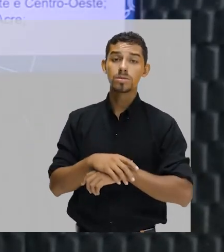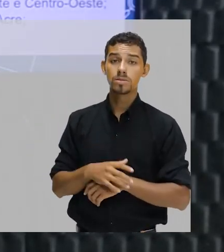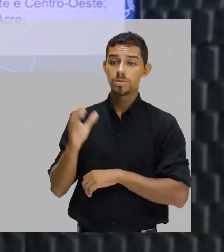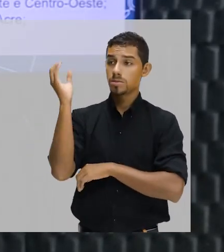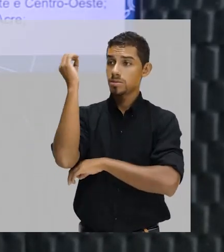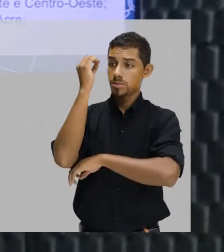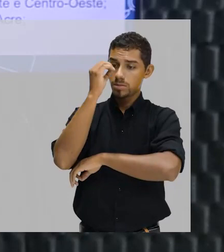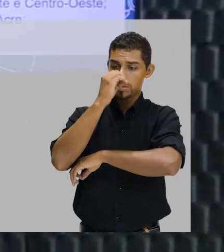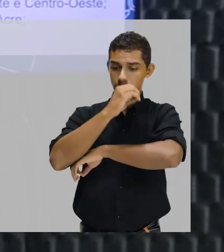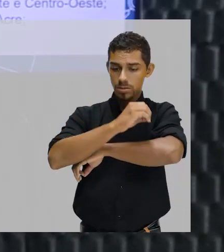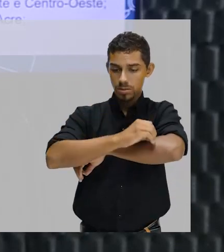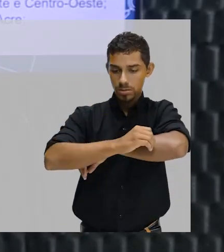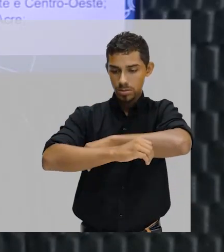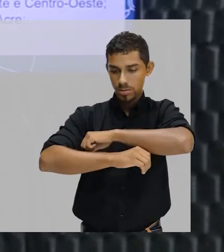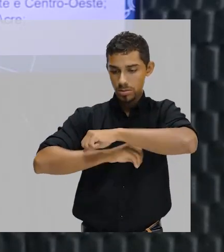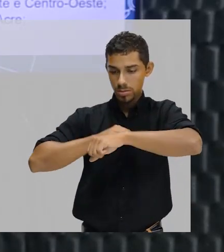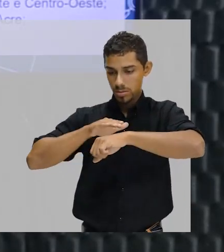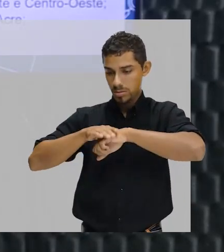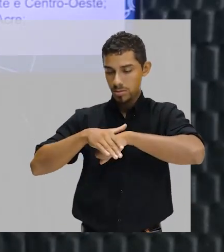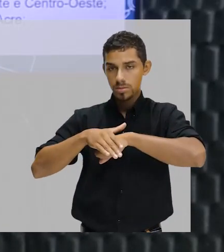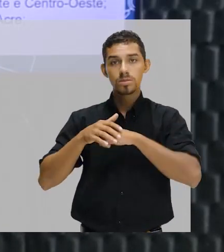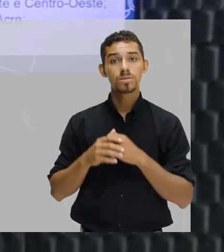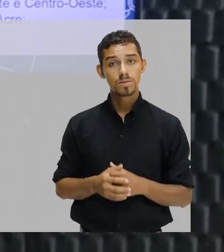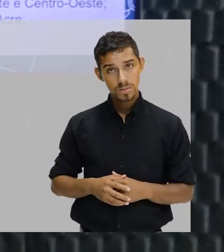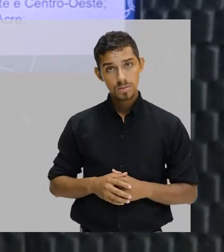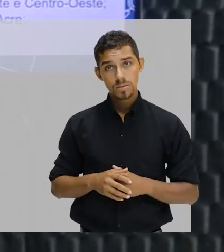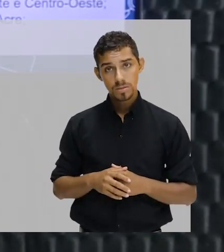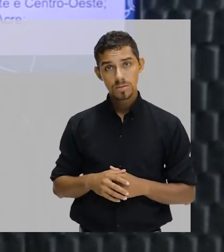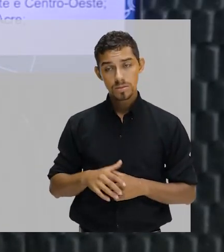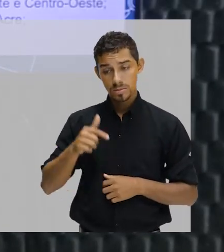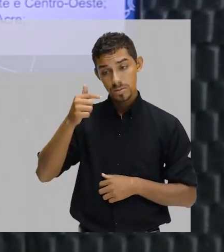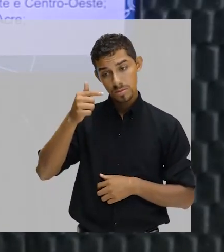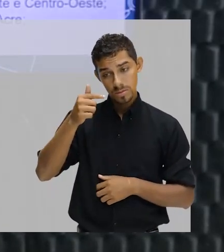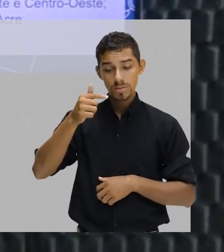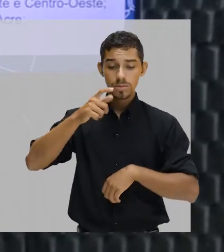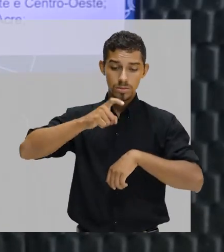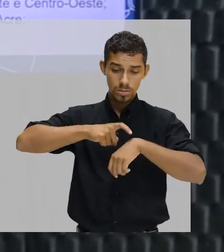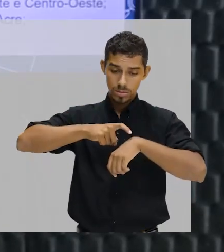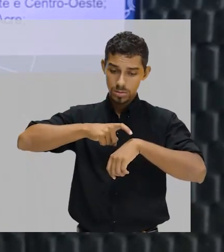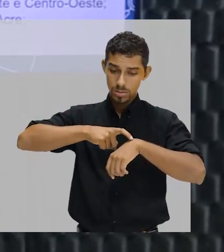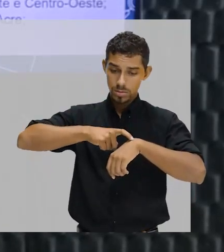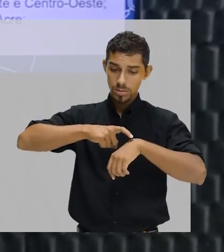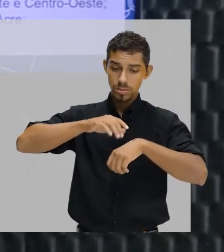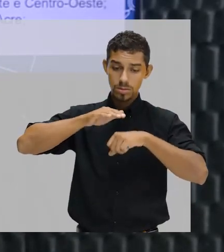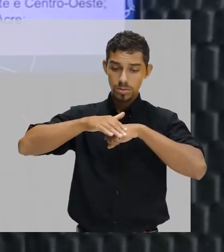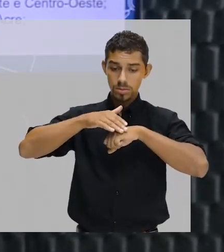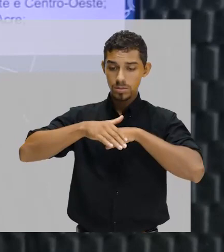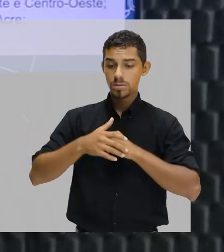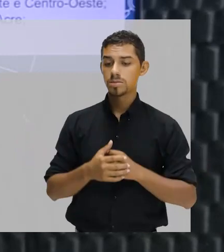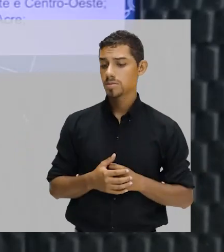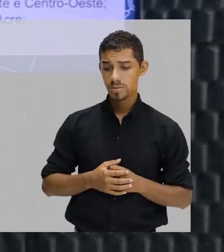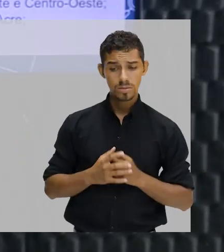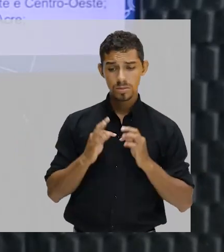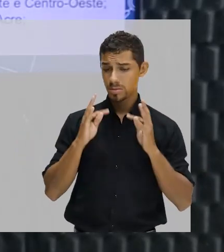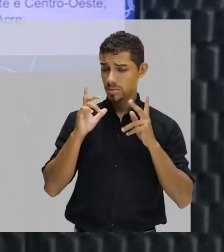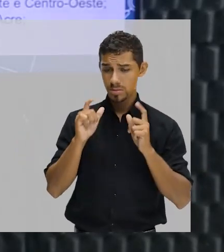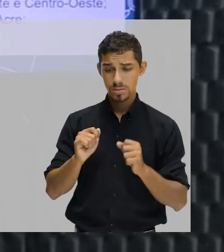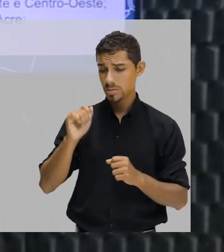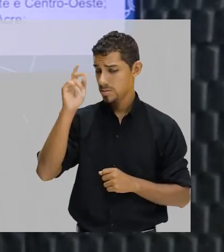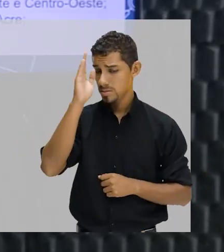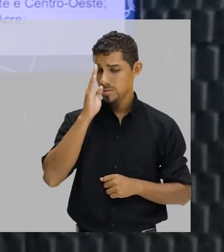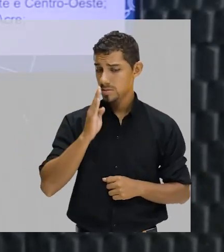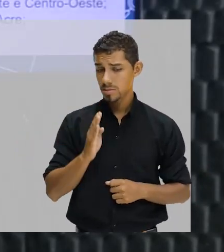tu presume? Está de noite. Só que o sol, ele não vai iluminar toda a